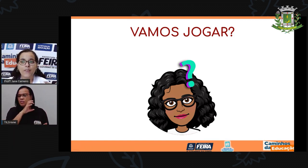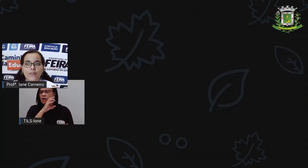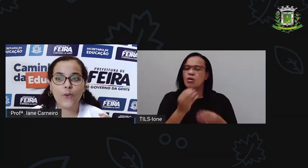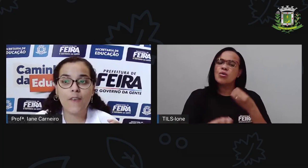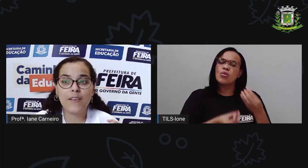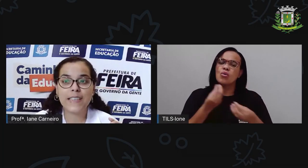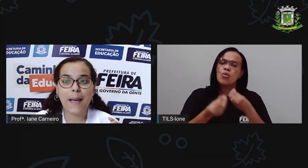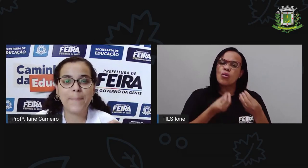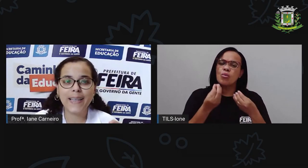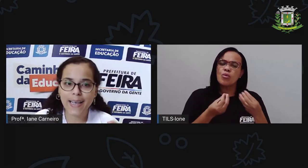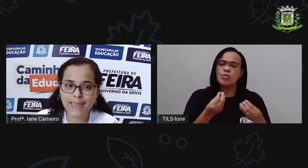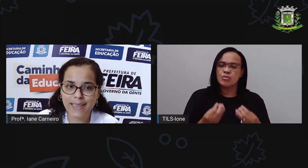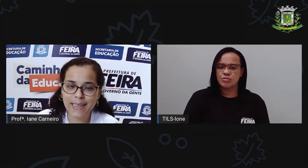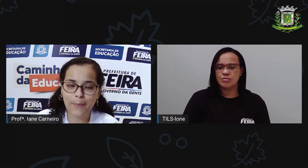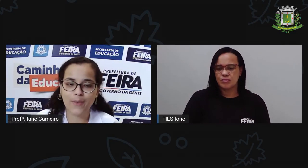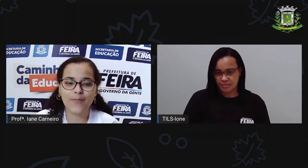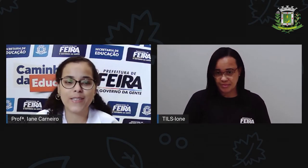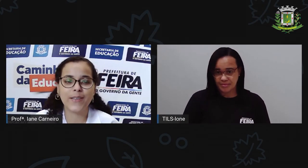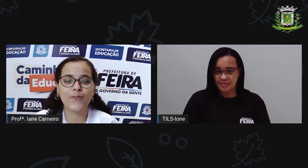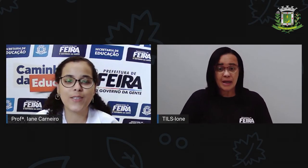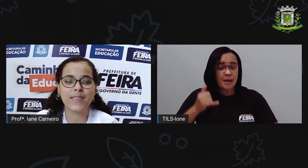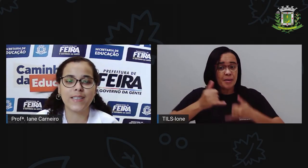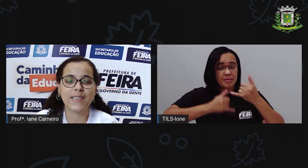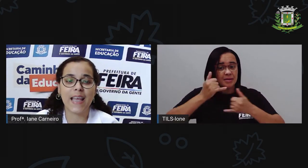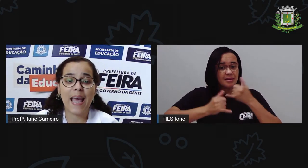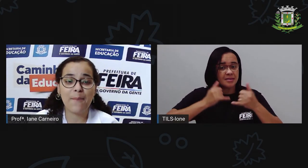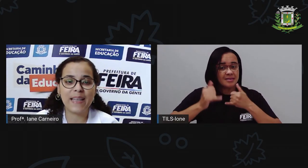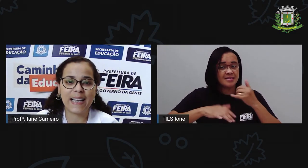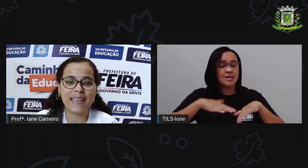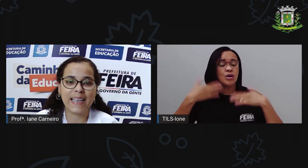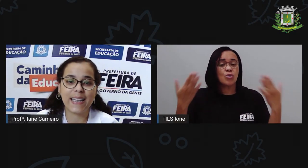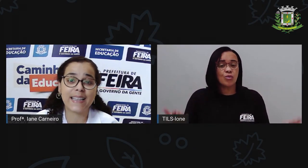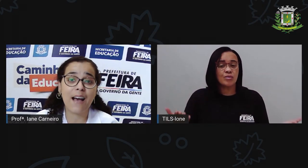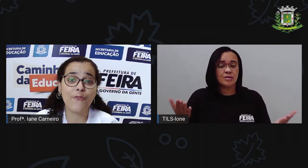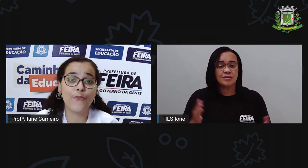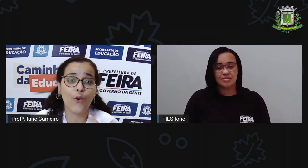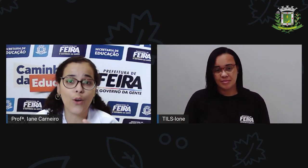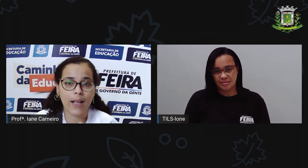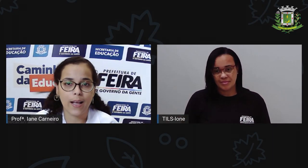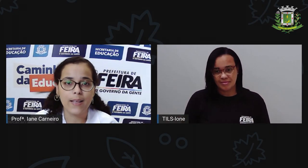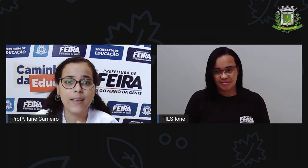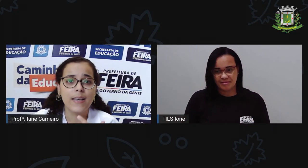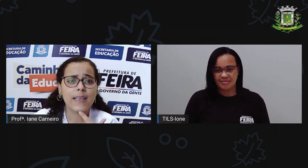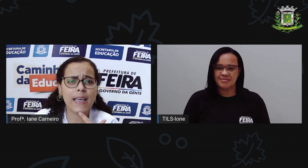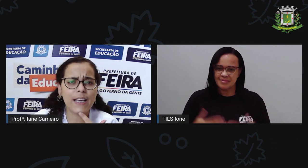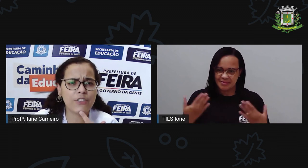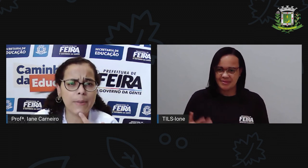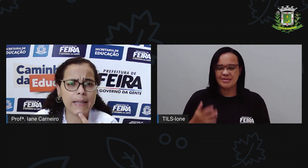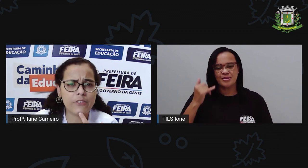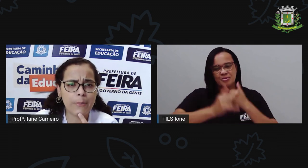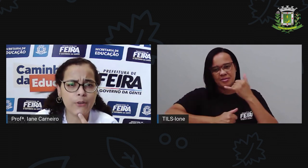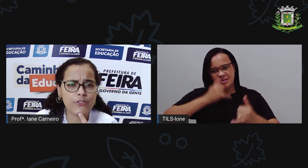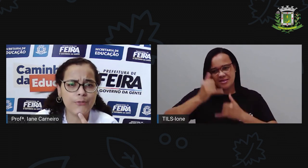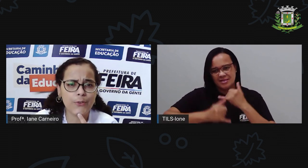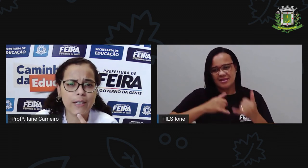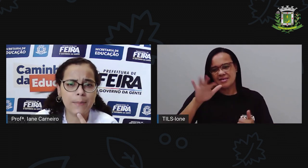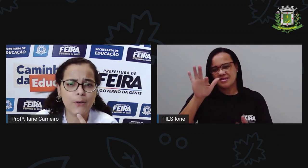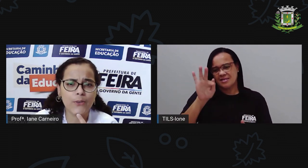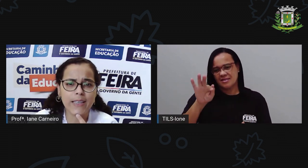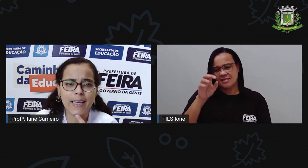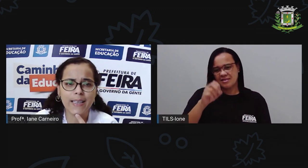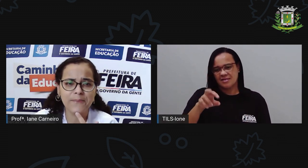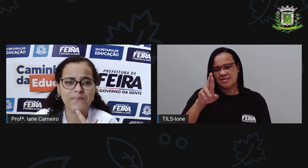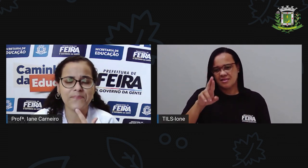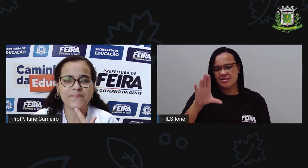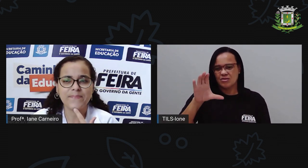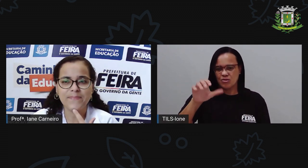Qual vai ser a brincadeira que a prova vai fazer com vocês? É a brincadeira da forca. Quem aí já brincou de forca? Me